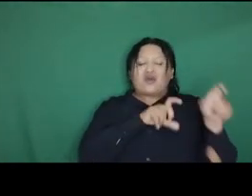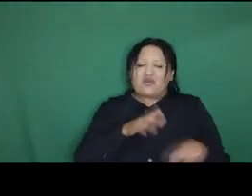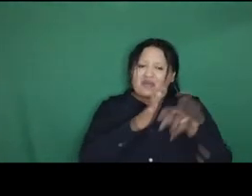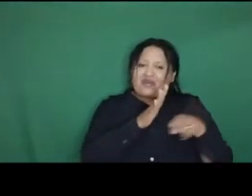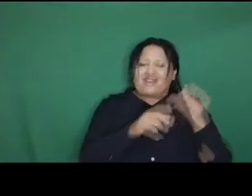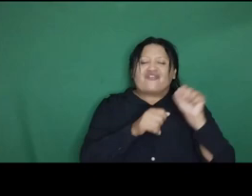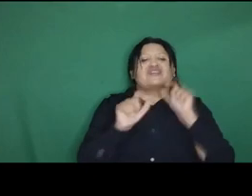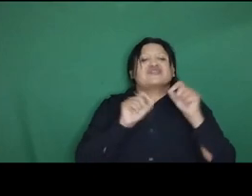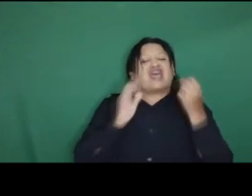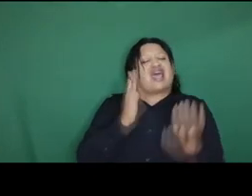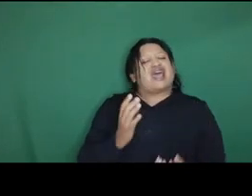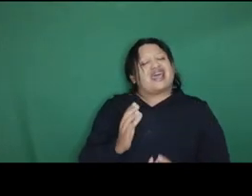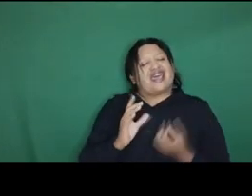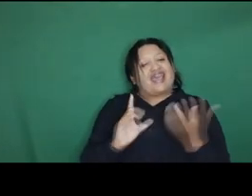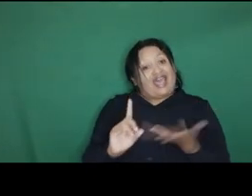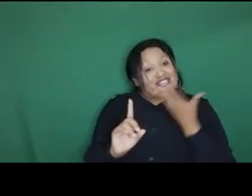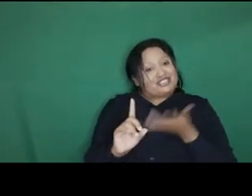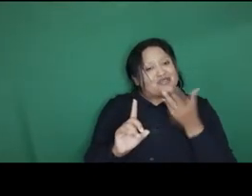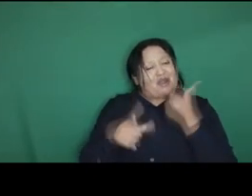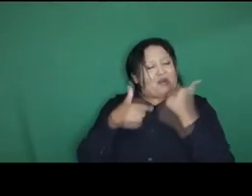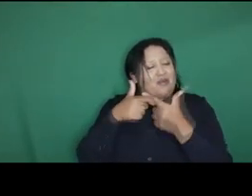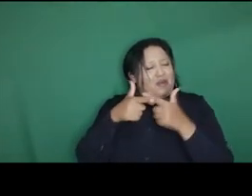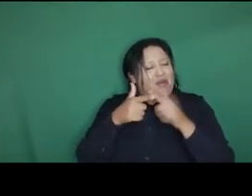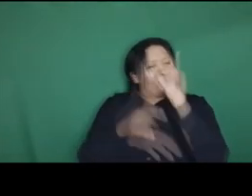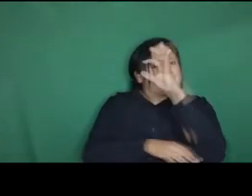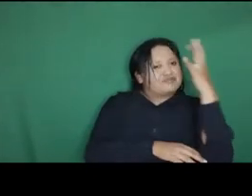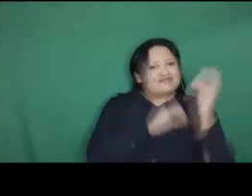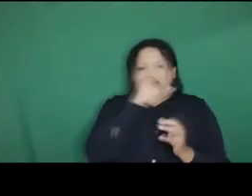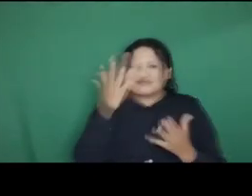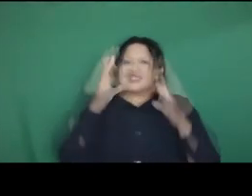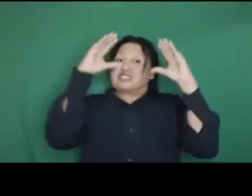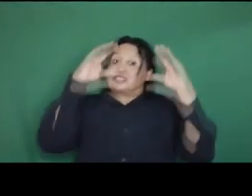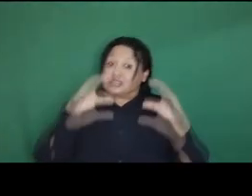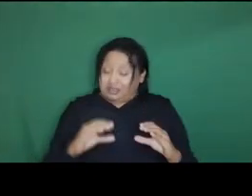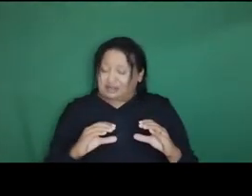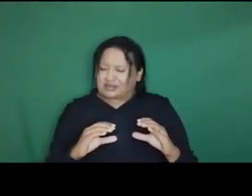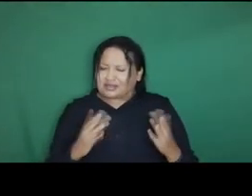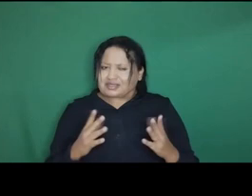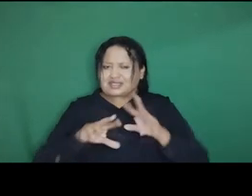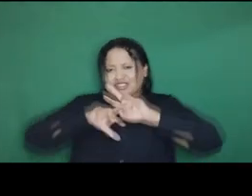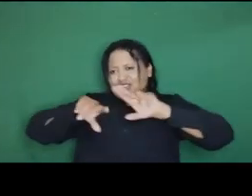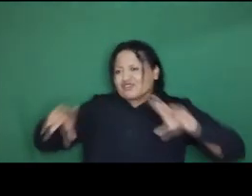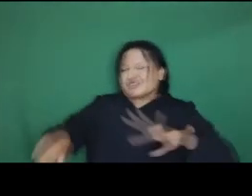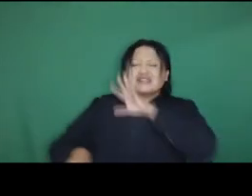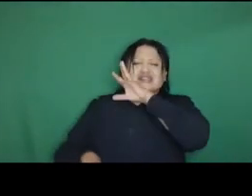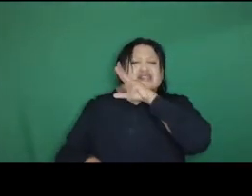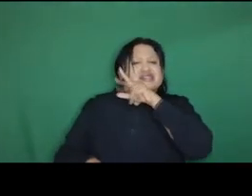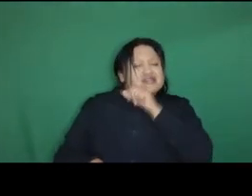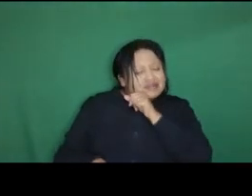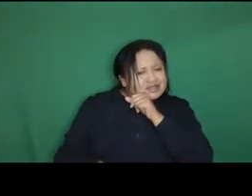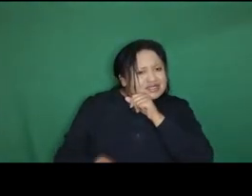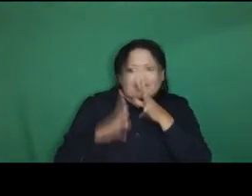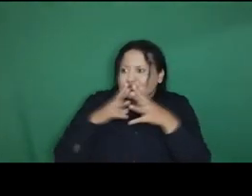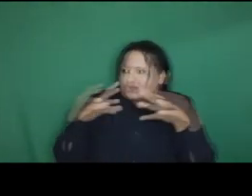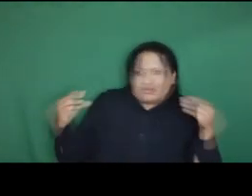faz o quê Ela estimula a né problemas ambientais como redução da biodiversidade e